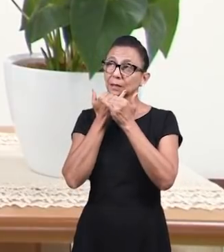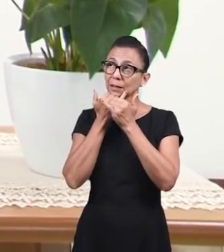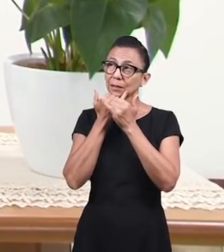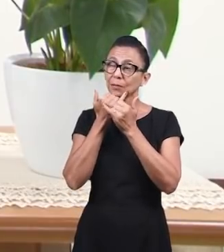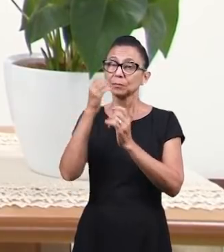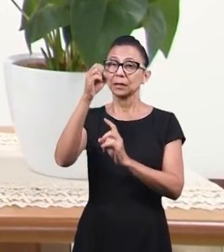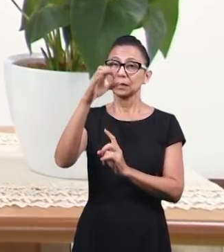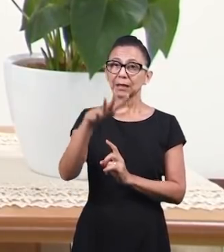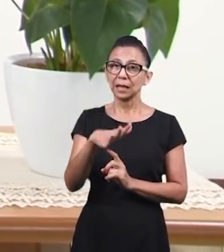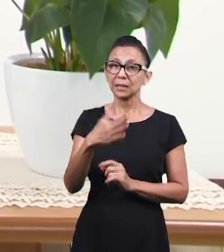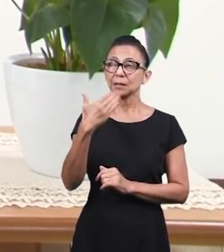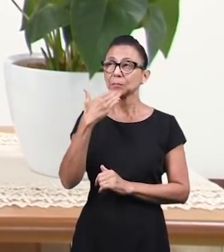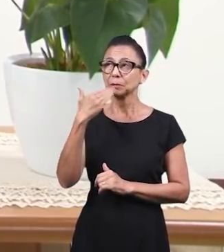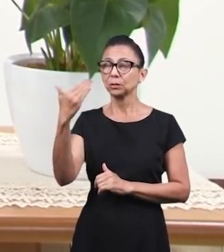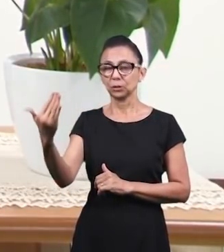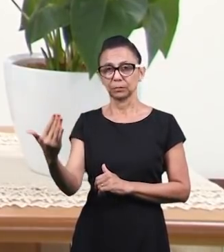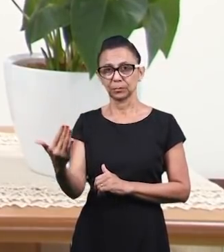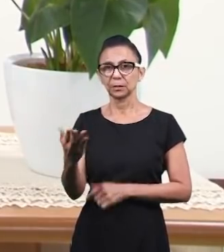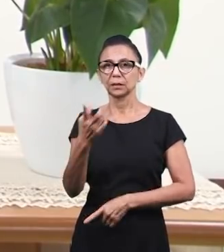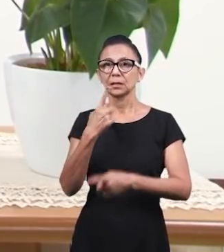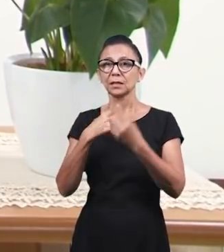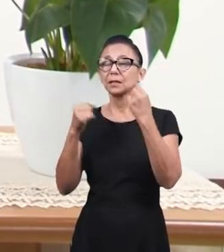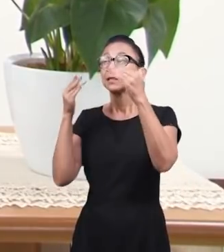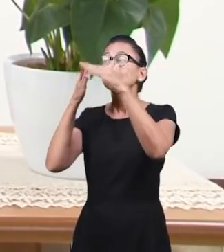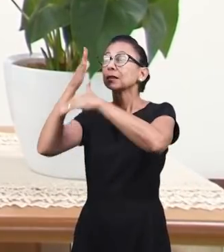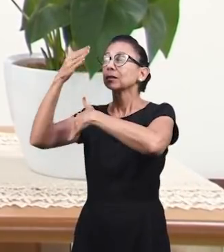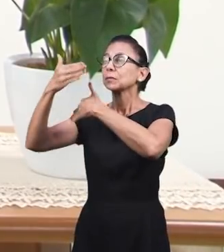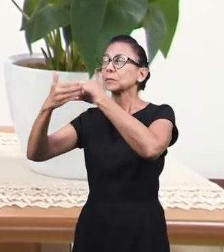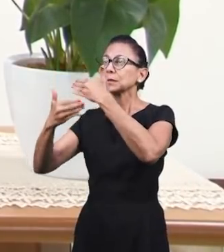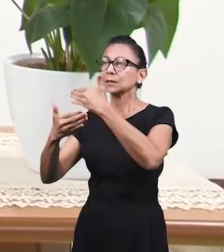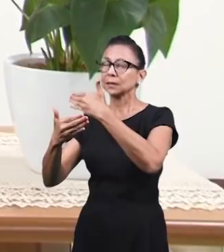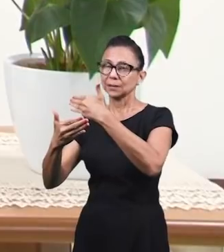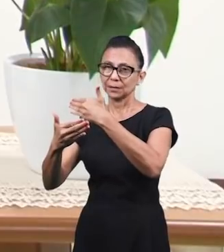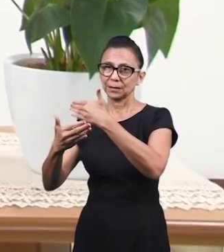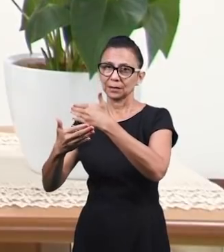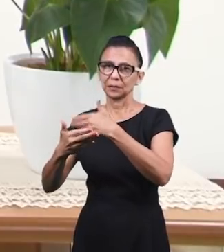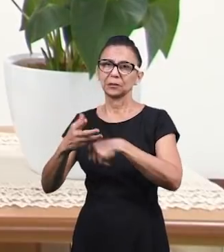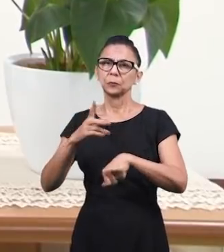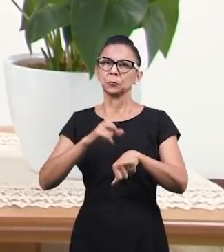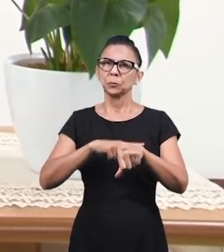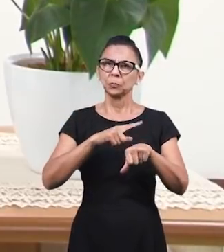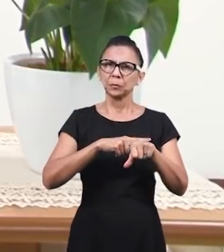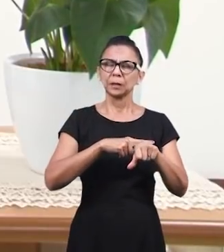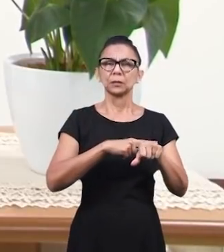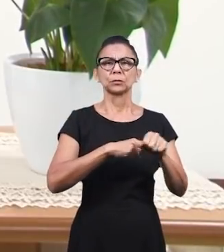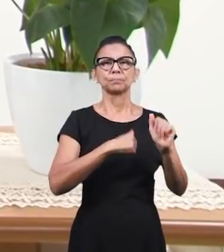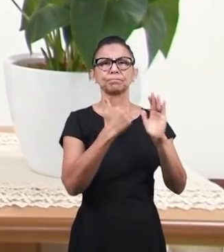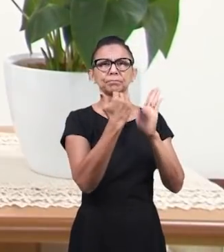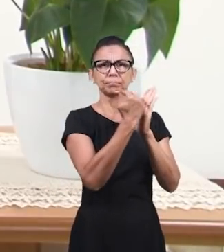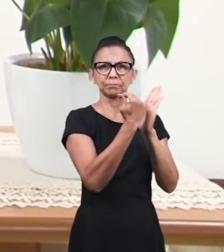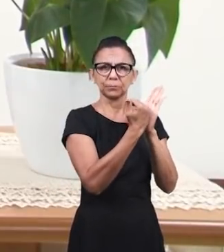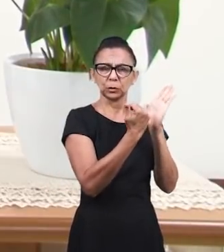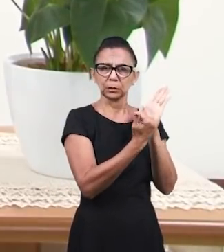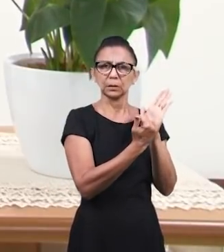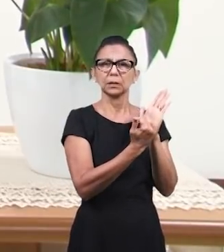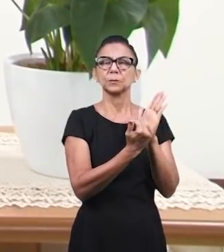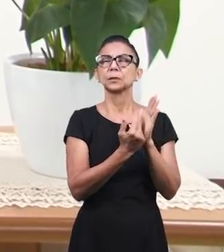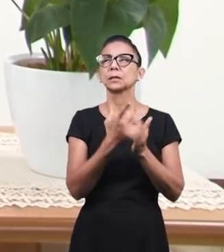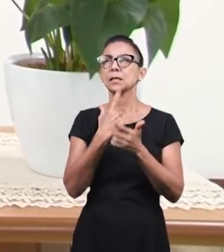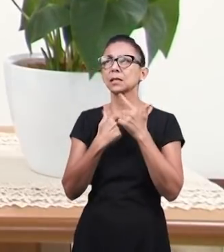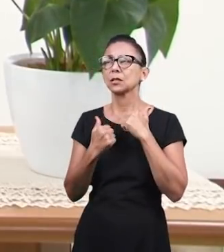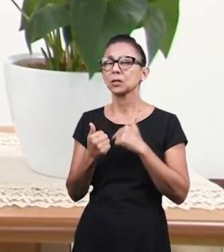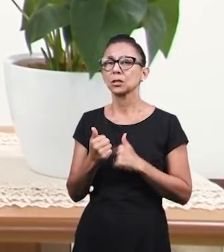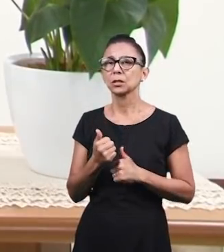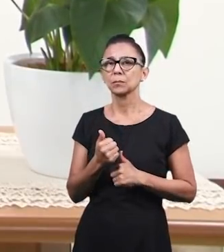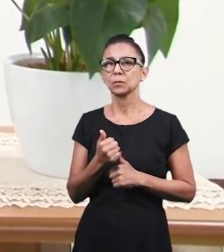perdão, a Tua graça, porque queremos ter acesso à Tua presença e ao participarmos deste programa, queremos continuar a